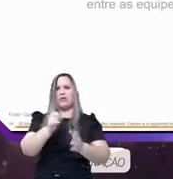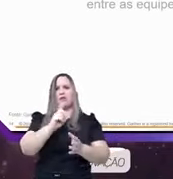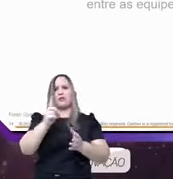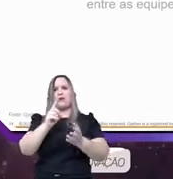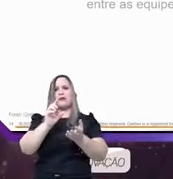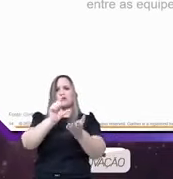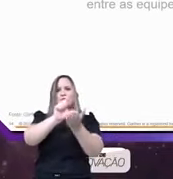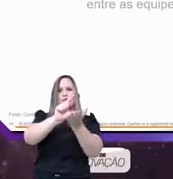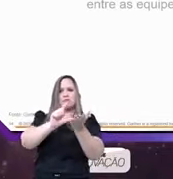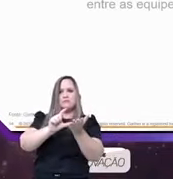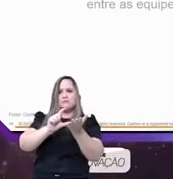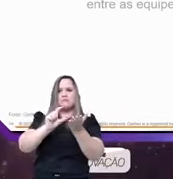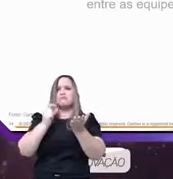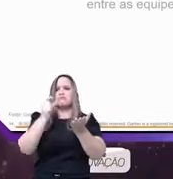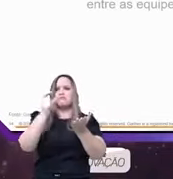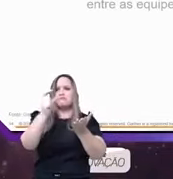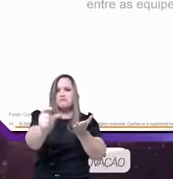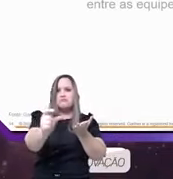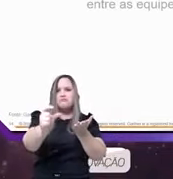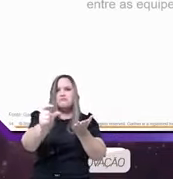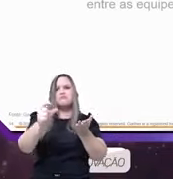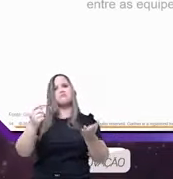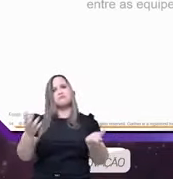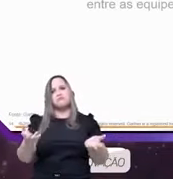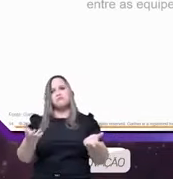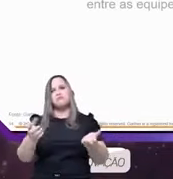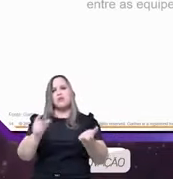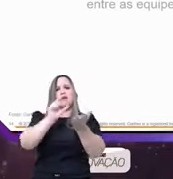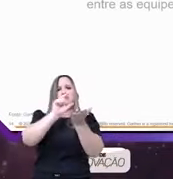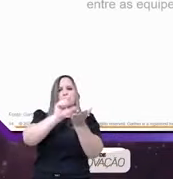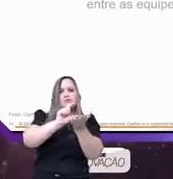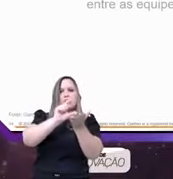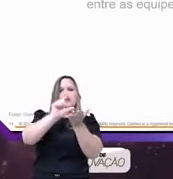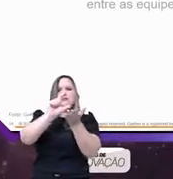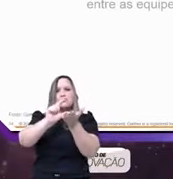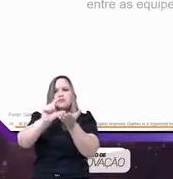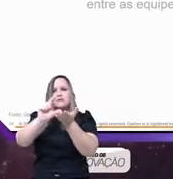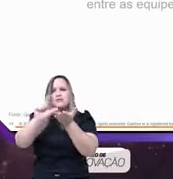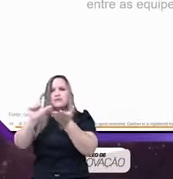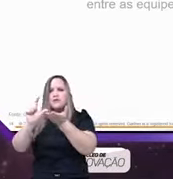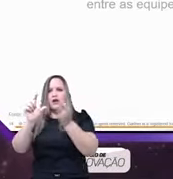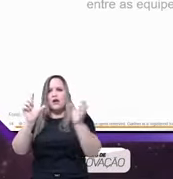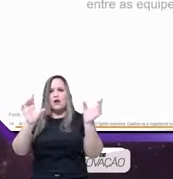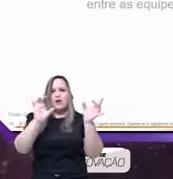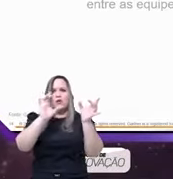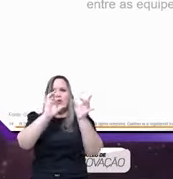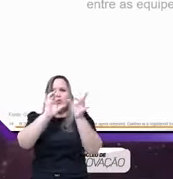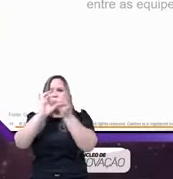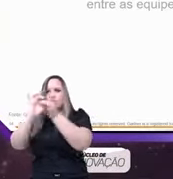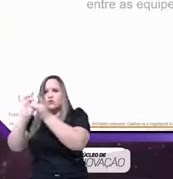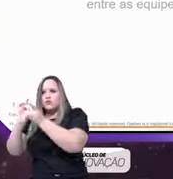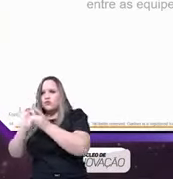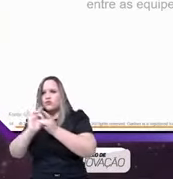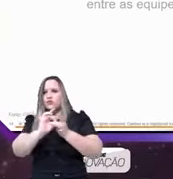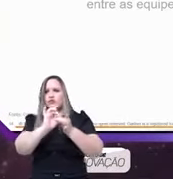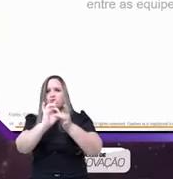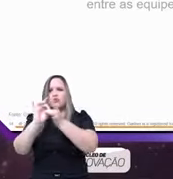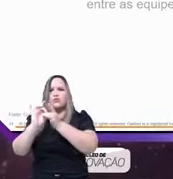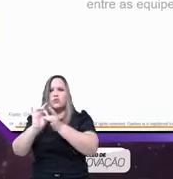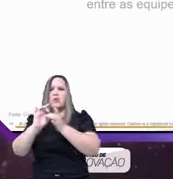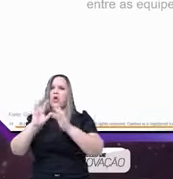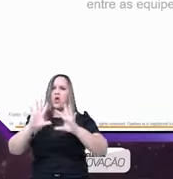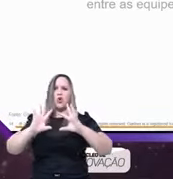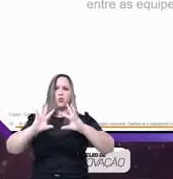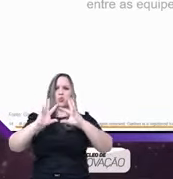sentido. E esses pedaços vão se completar. Então, eu não faço o produto inteiro de uma vez, mas à medida que eu